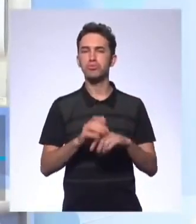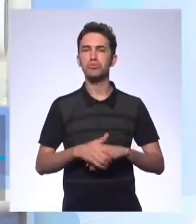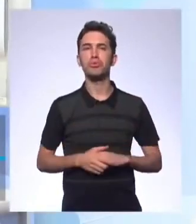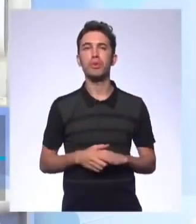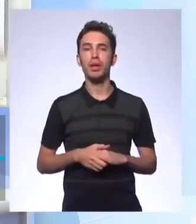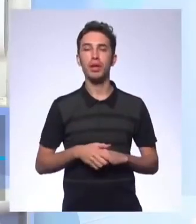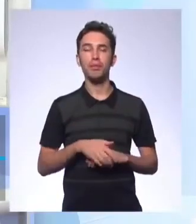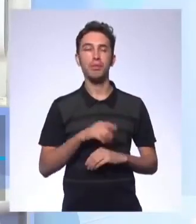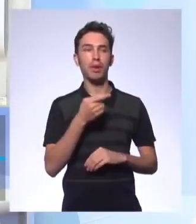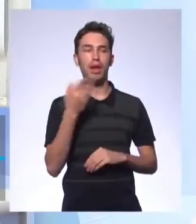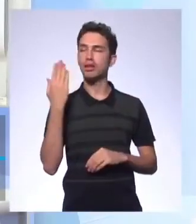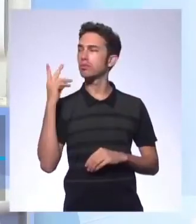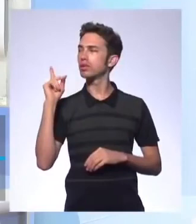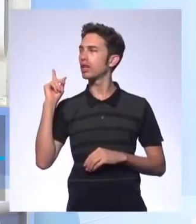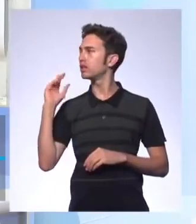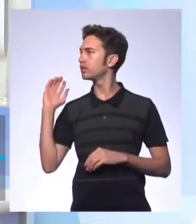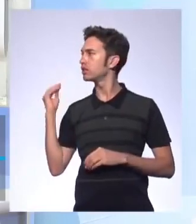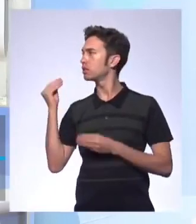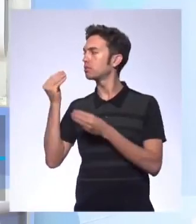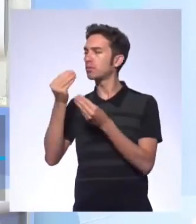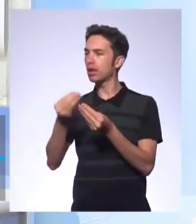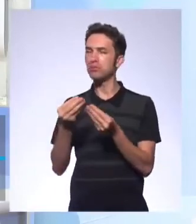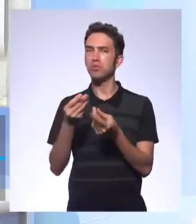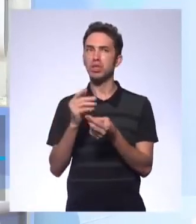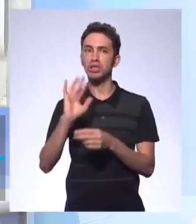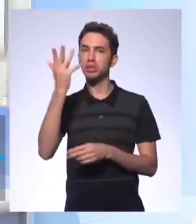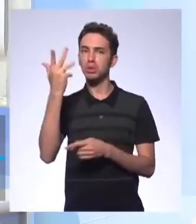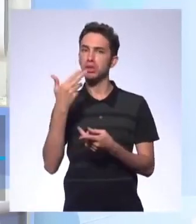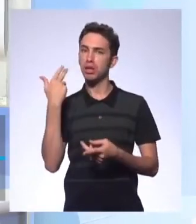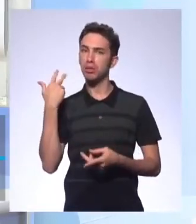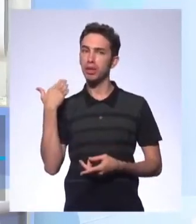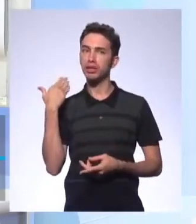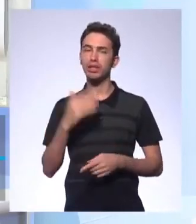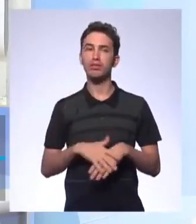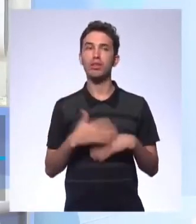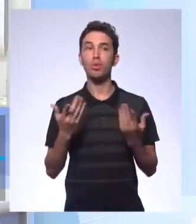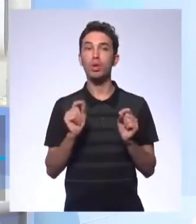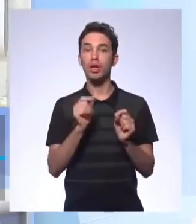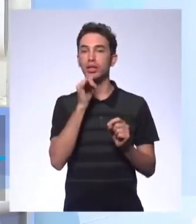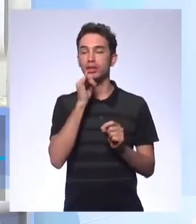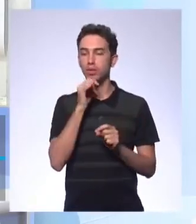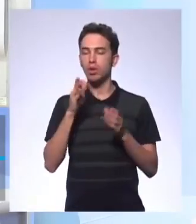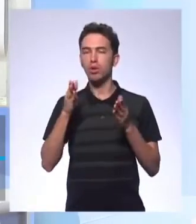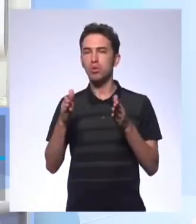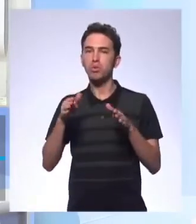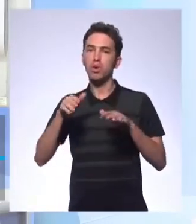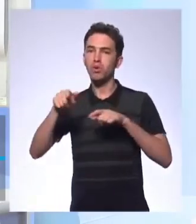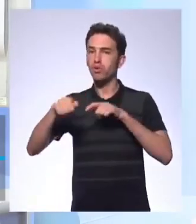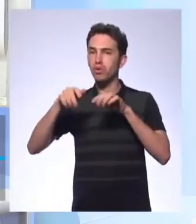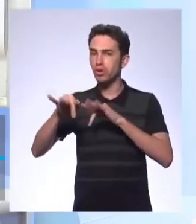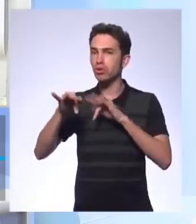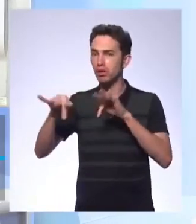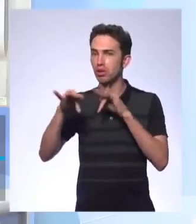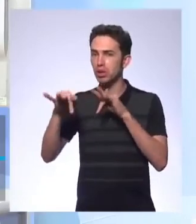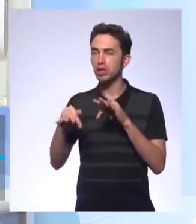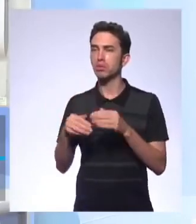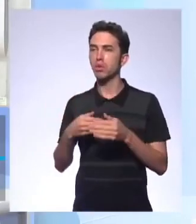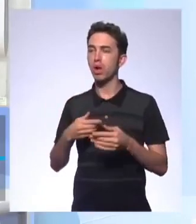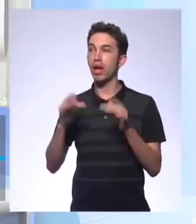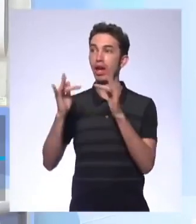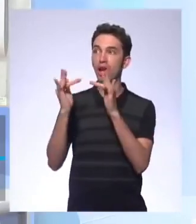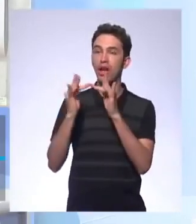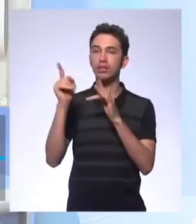É pegar algo lá do passado, uma situação do passado. Qual é a nossa situação do passado? O feudalismo, as relações entre servos